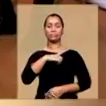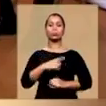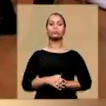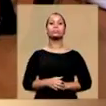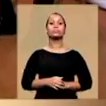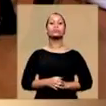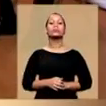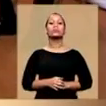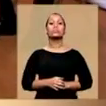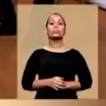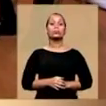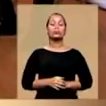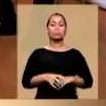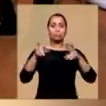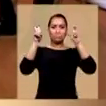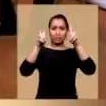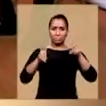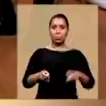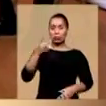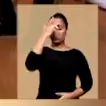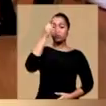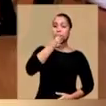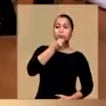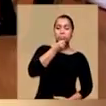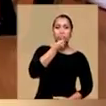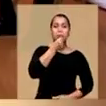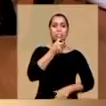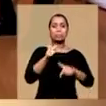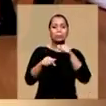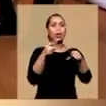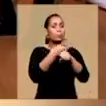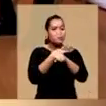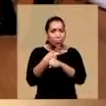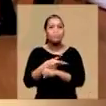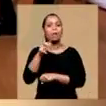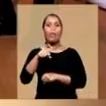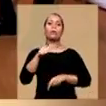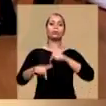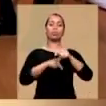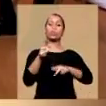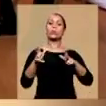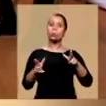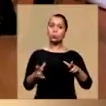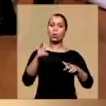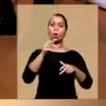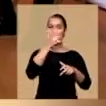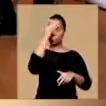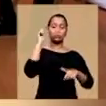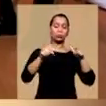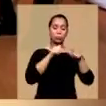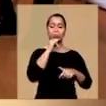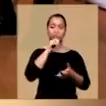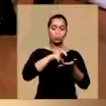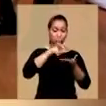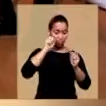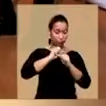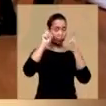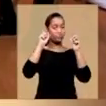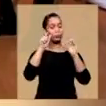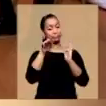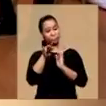Na internet uma expressão, um consultor falando que procurar emprego é um trabalho. Você, como se fosse um trabalho, você tem que acordar,